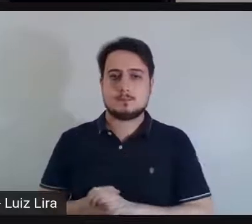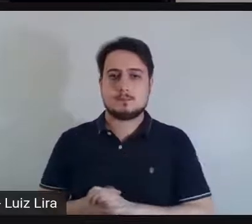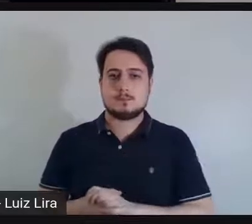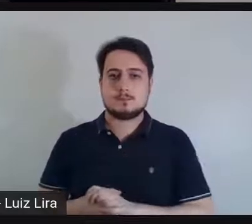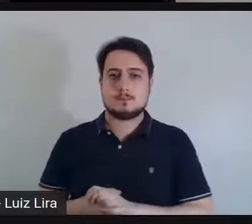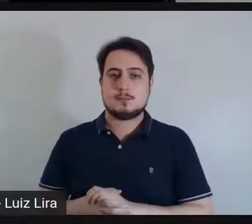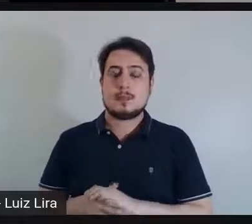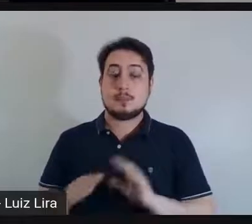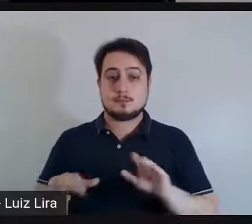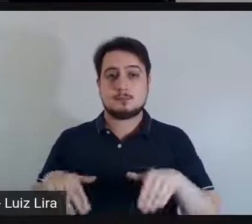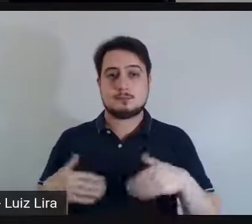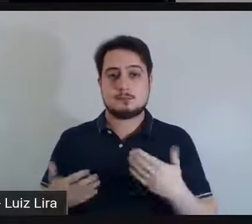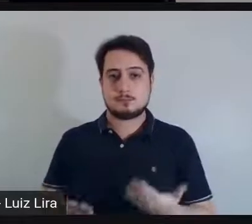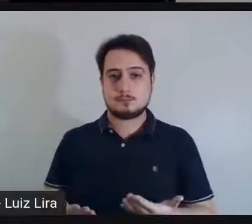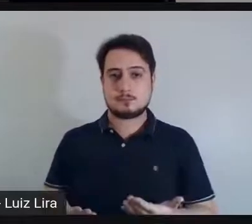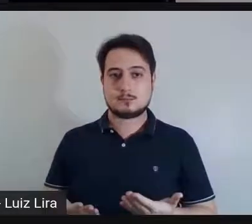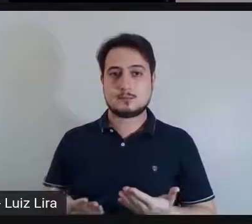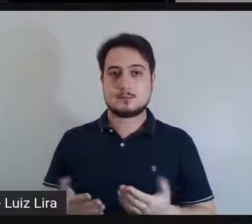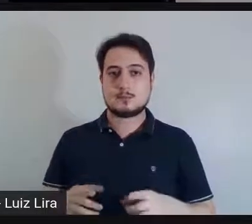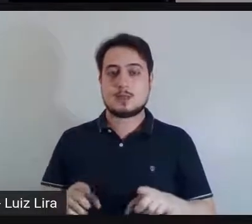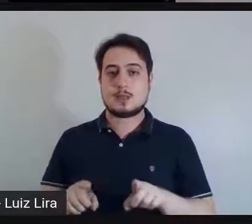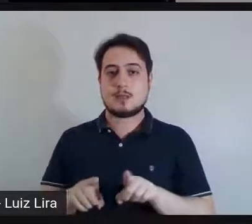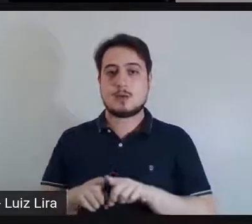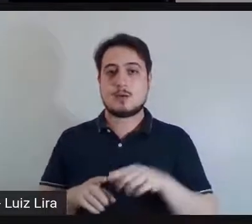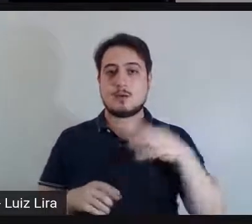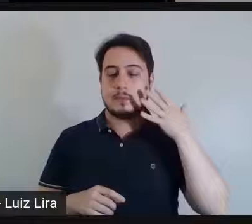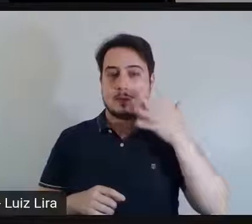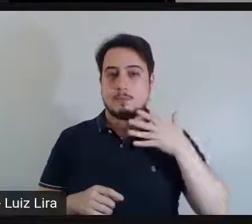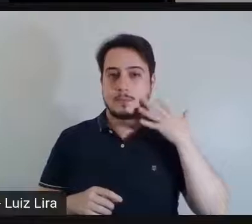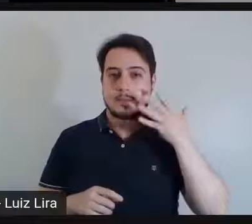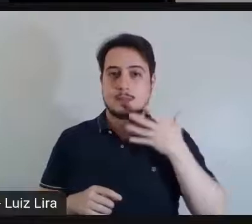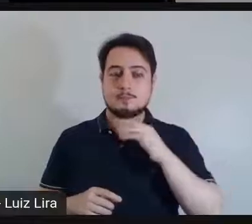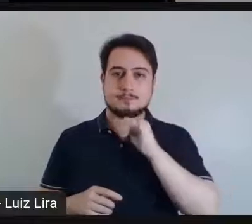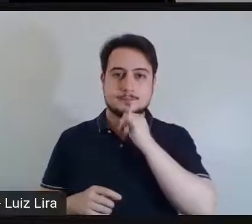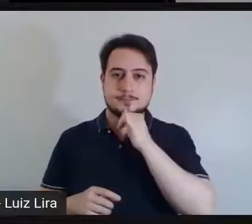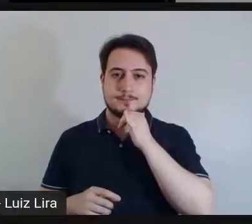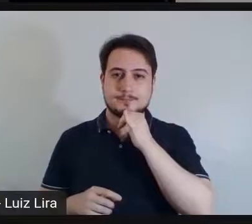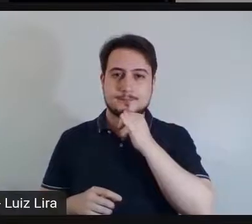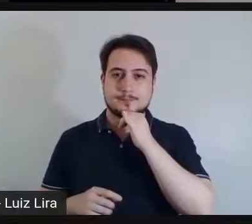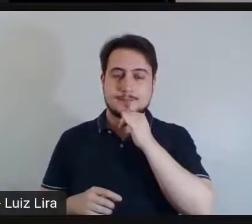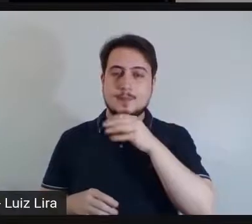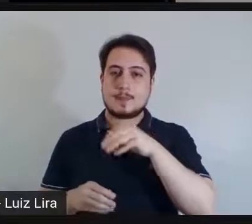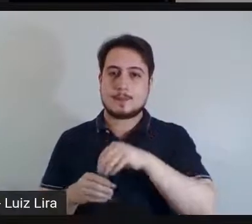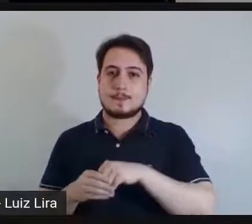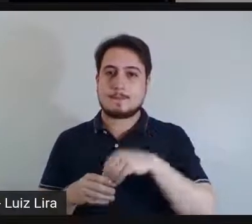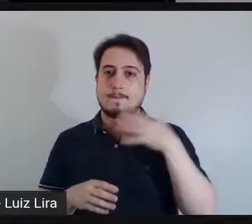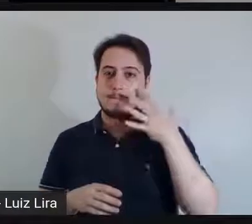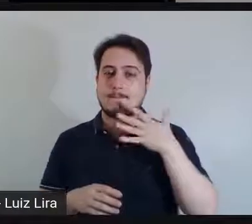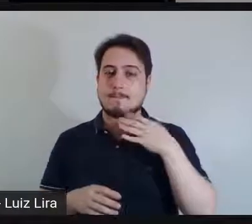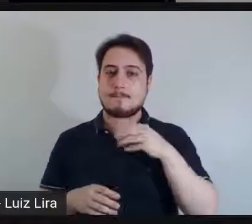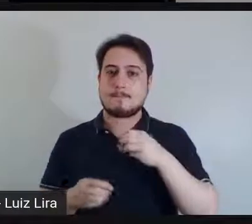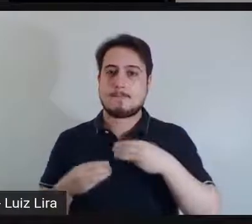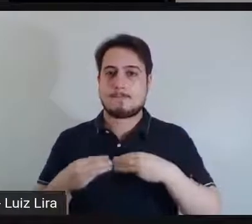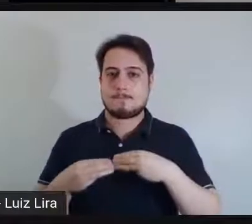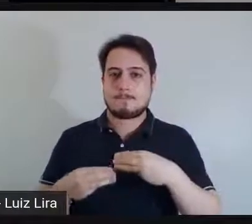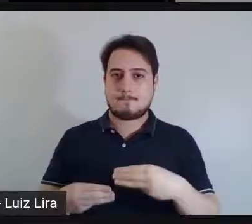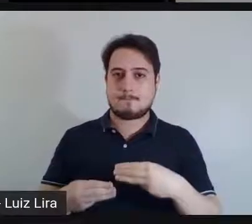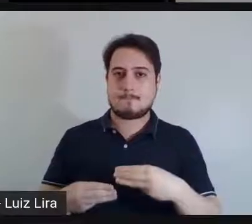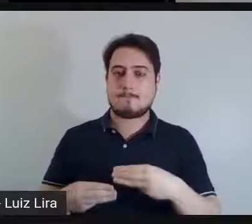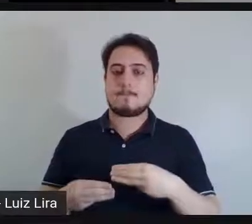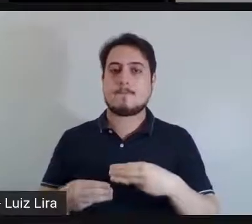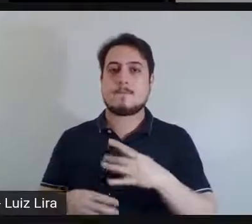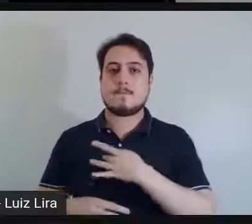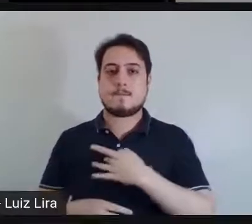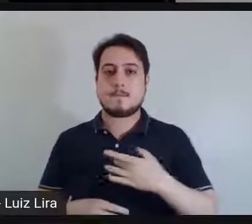Então, foi isso até do motivo da palestra, um dos exemplos que eu dei da palestra no Ministério da Saúde, não foi nem um treinamento, foi uma